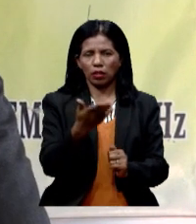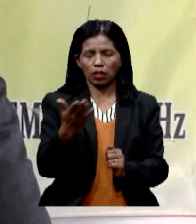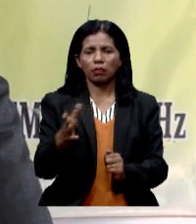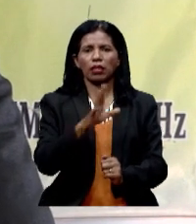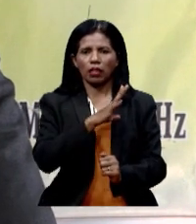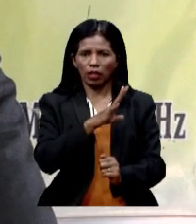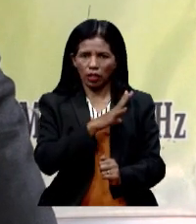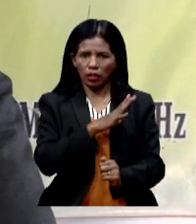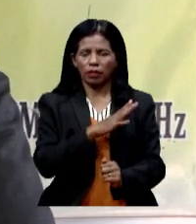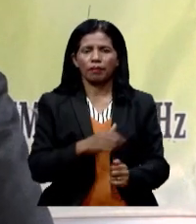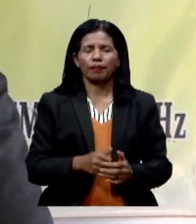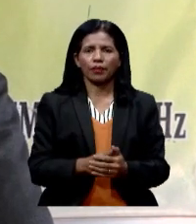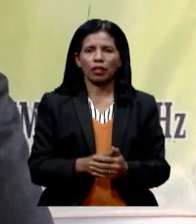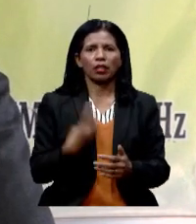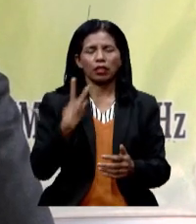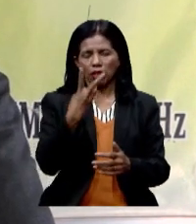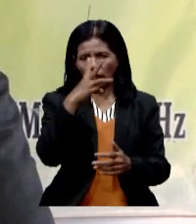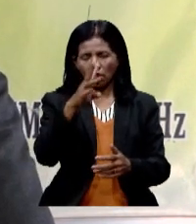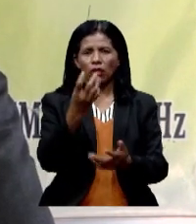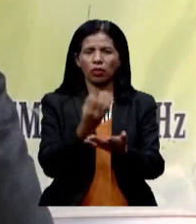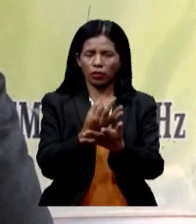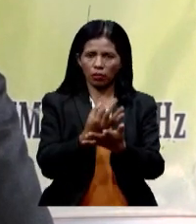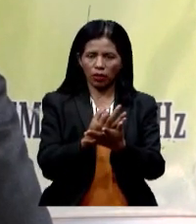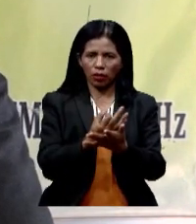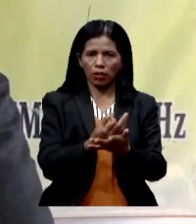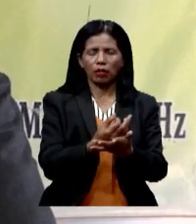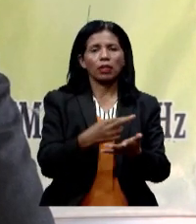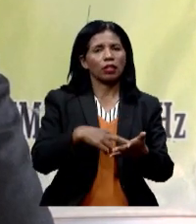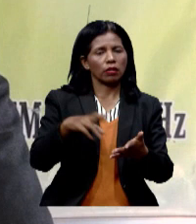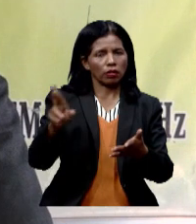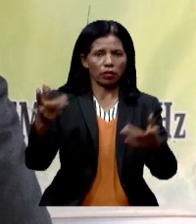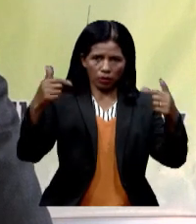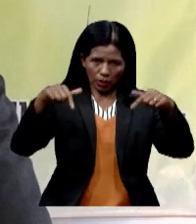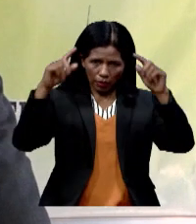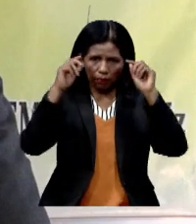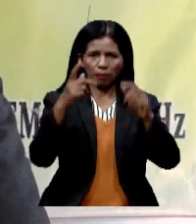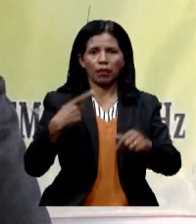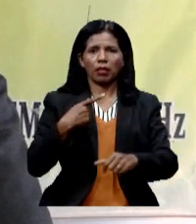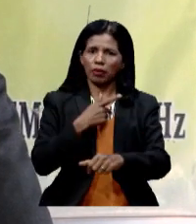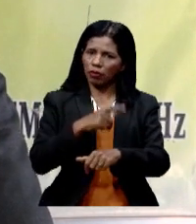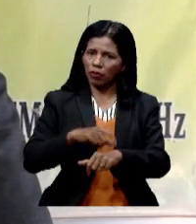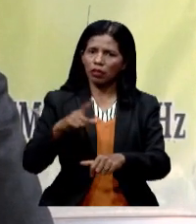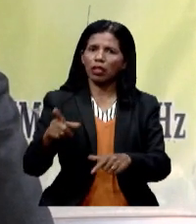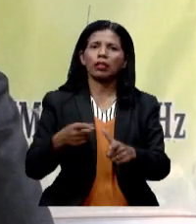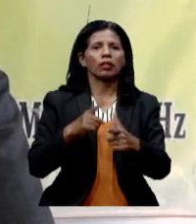e tu. Ita harilai orçamento retificativo mai lai parlamento depois maka